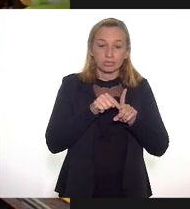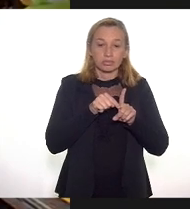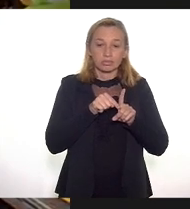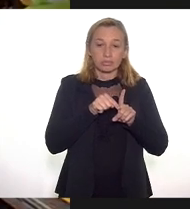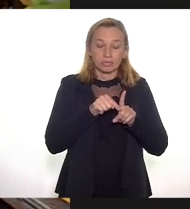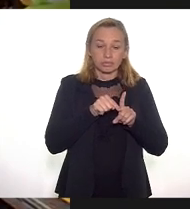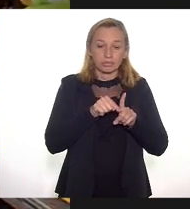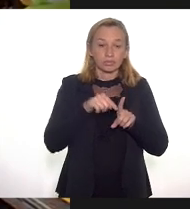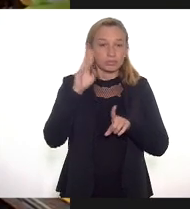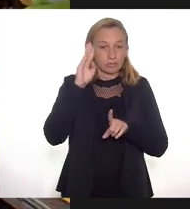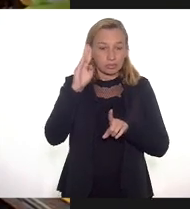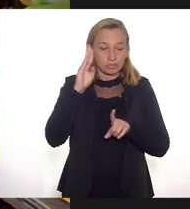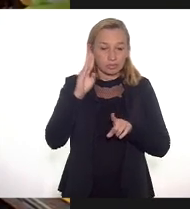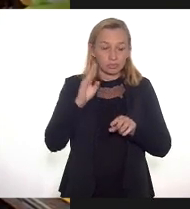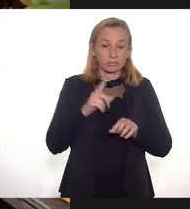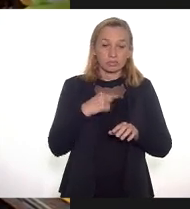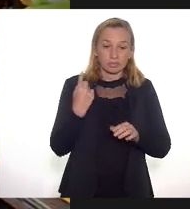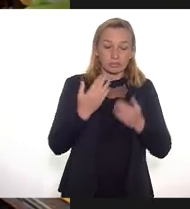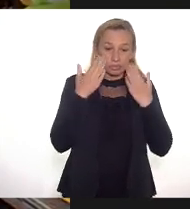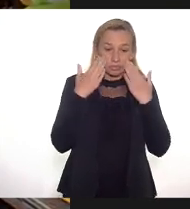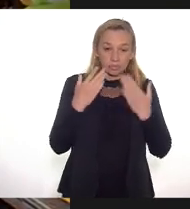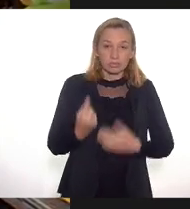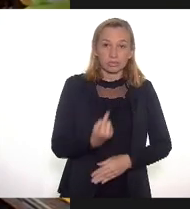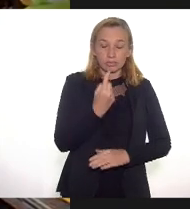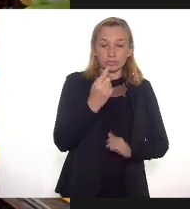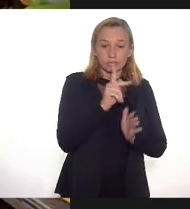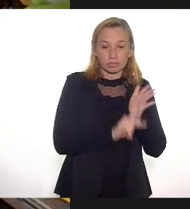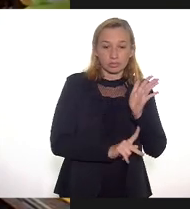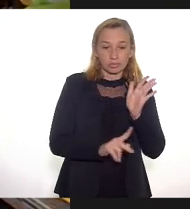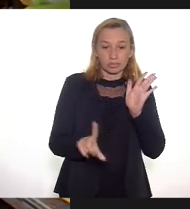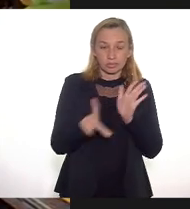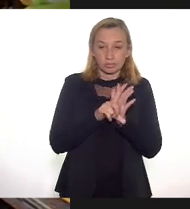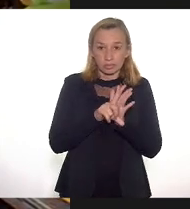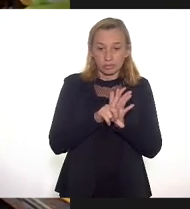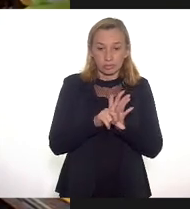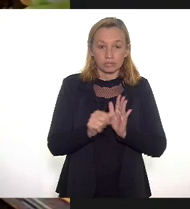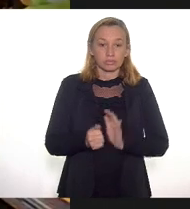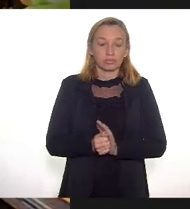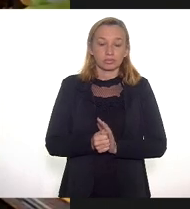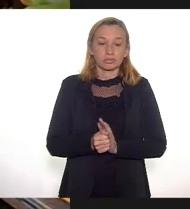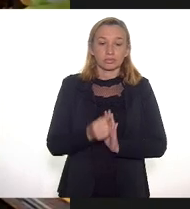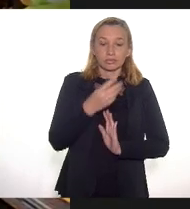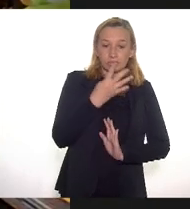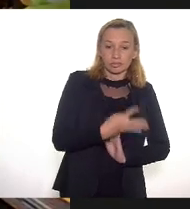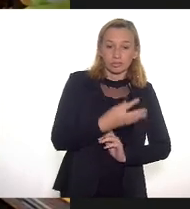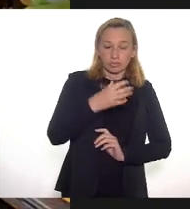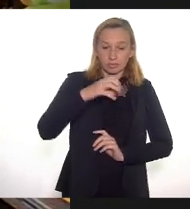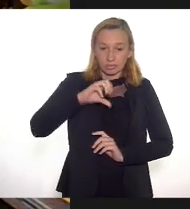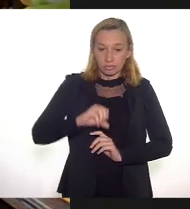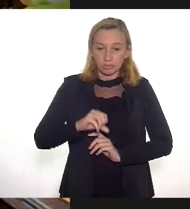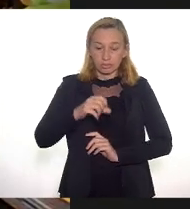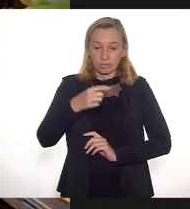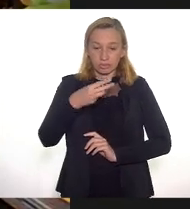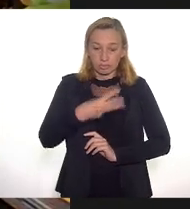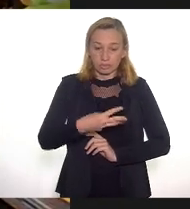na prioridade. Nós apresentamos um projeto de lei, que é o projeto de lei 4039 de 2021, que